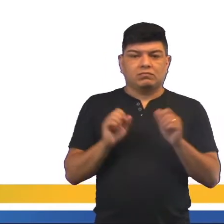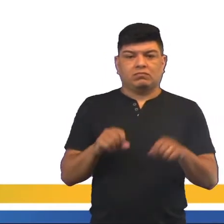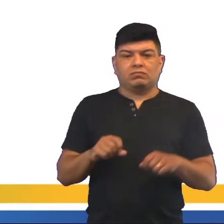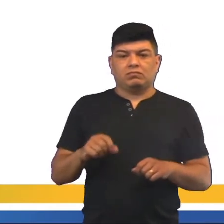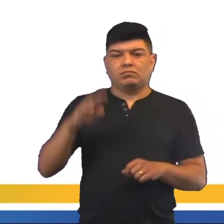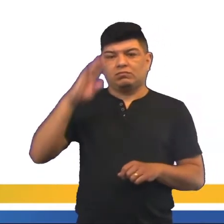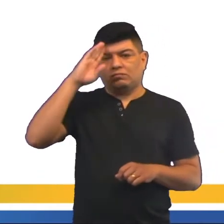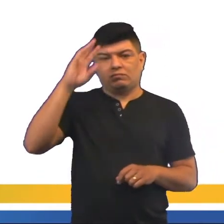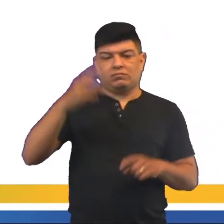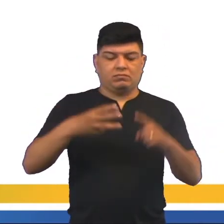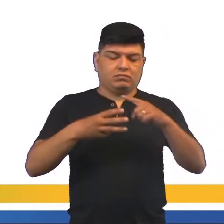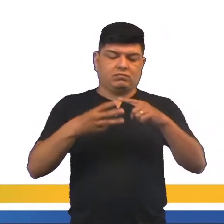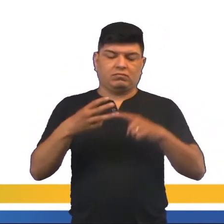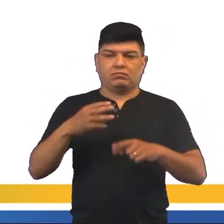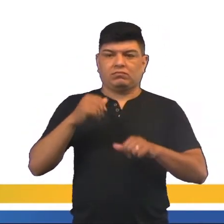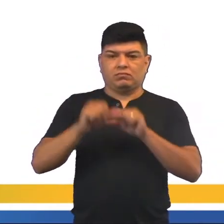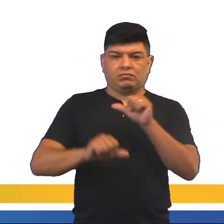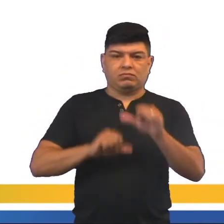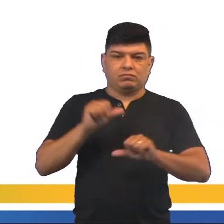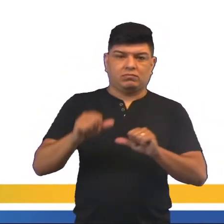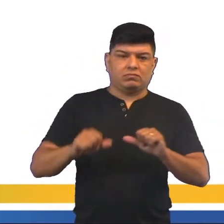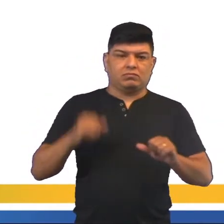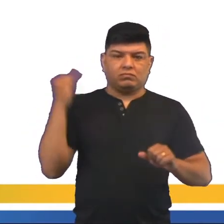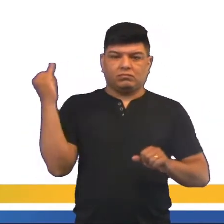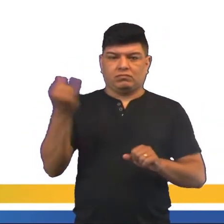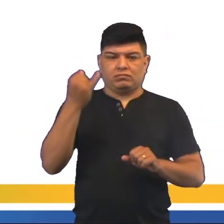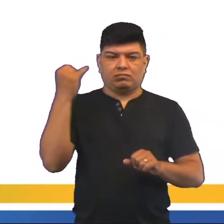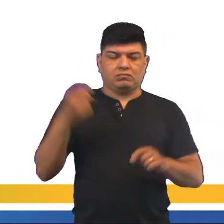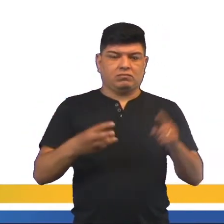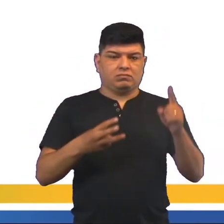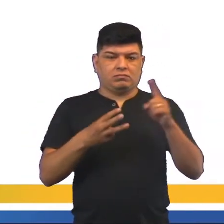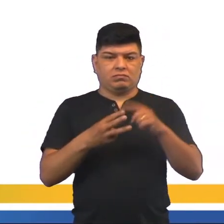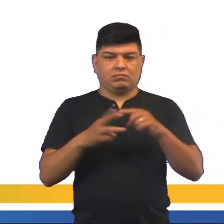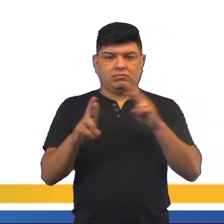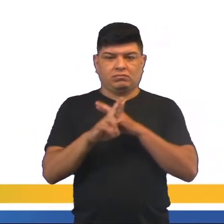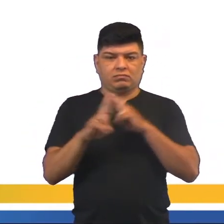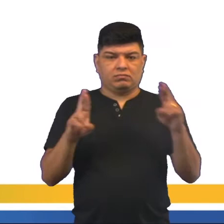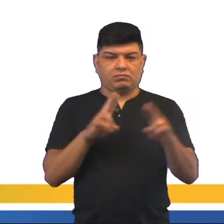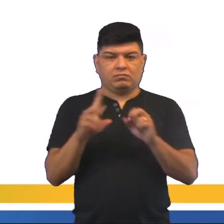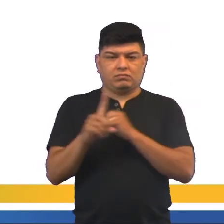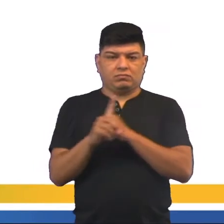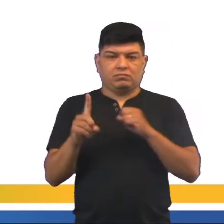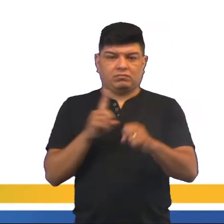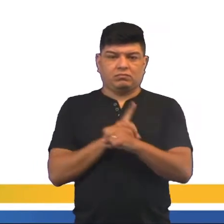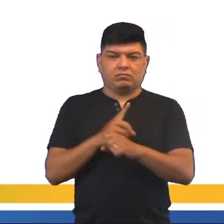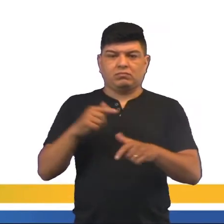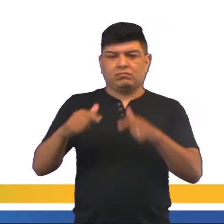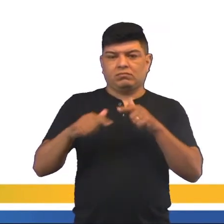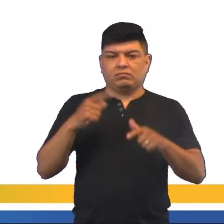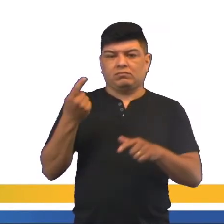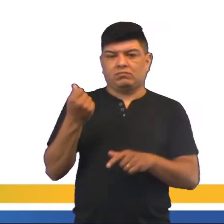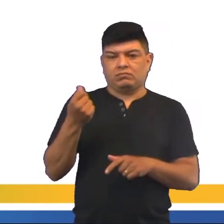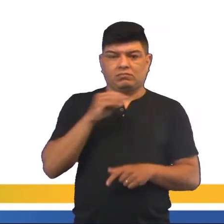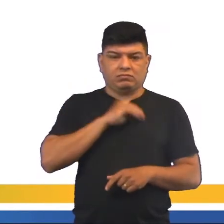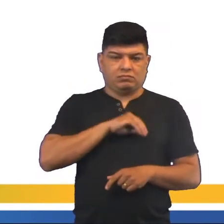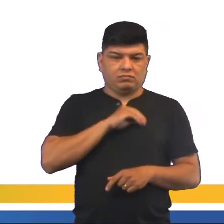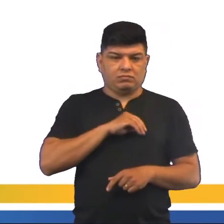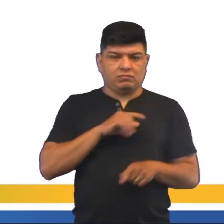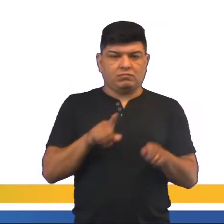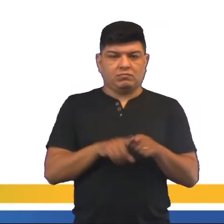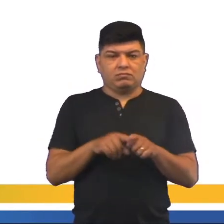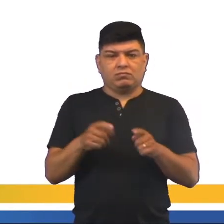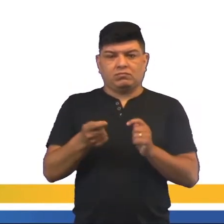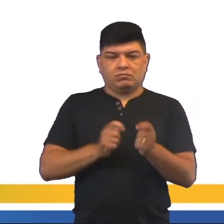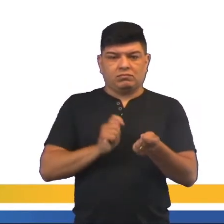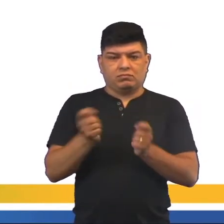Podemos ver principalmente 3 mudanças significativas. Primeiro, nas relações sociais, o trabalho e o dinheiro, o salário e o lucro, passam